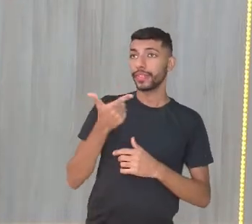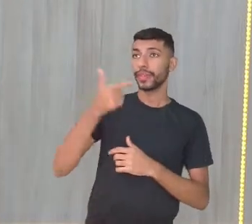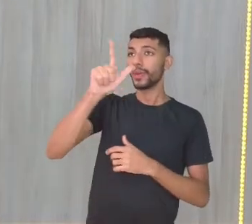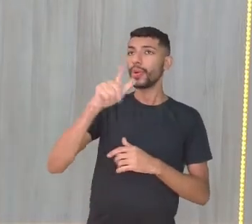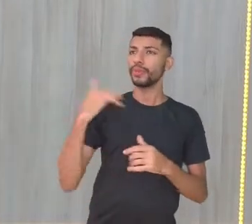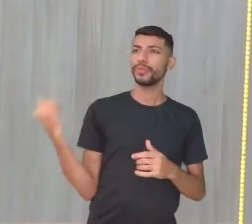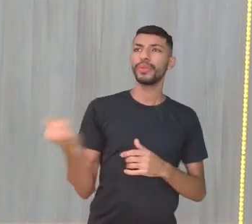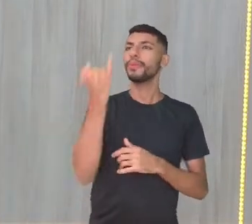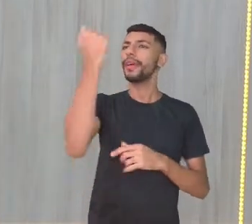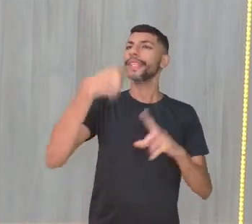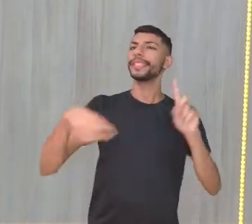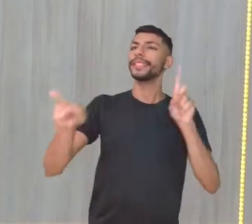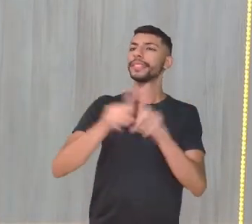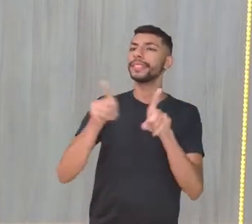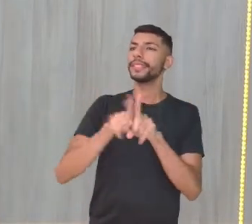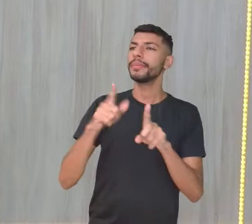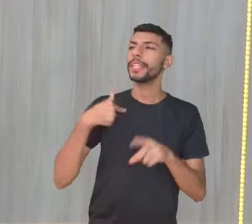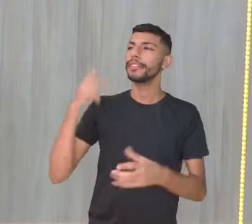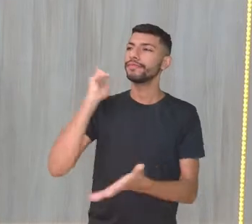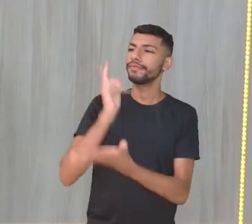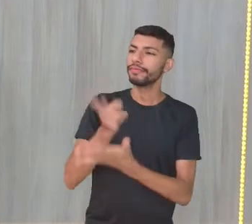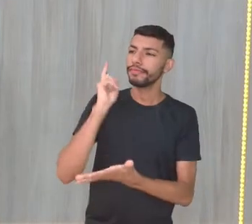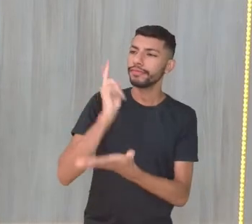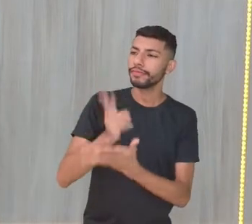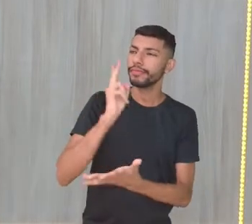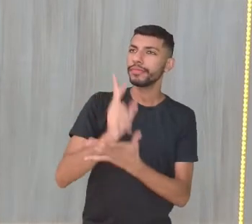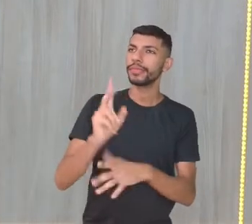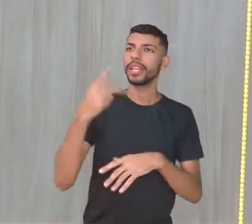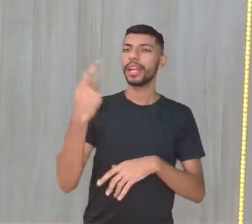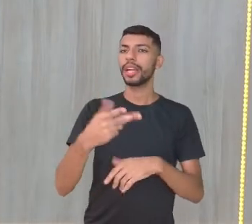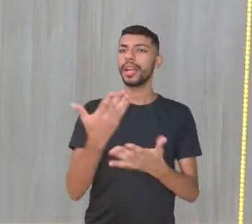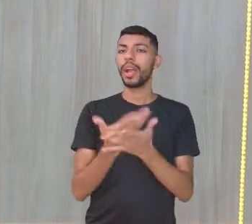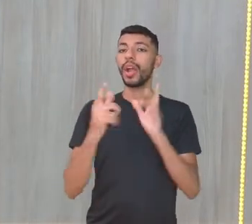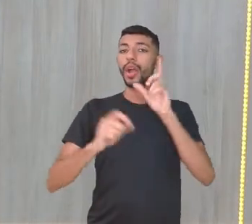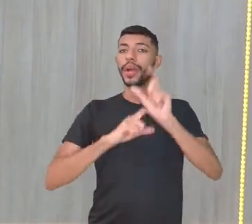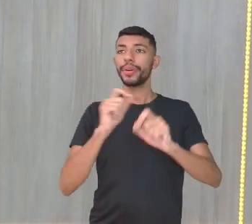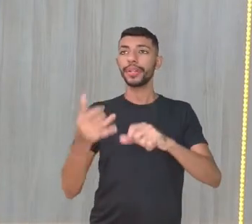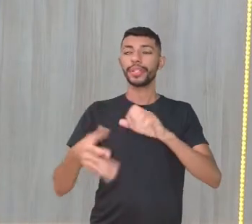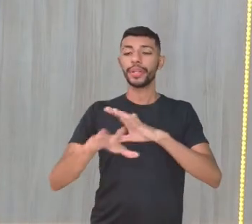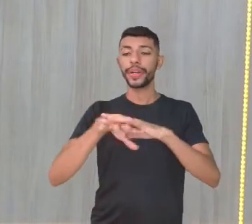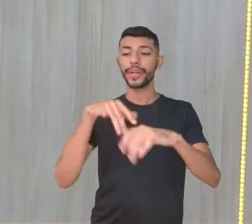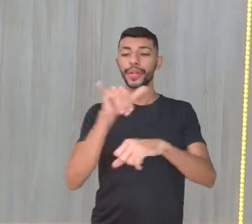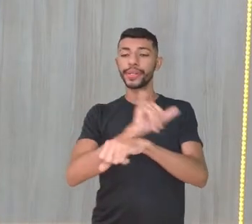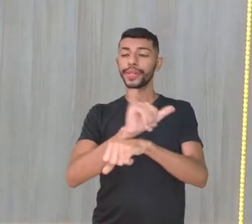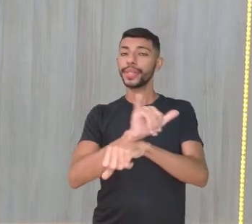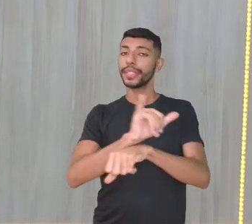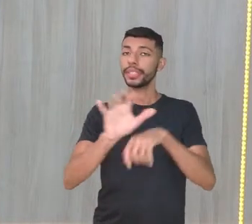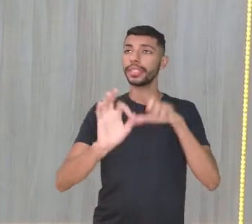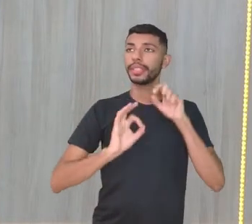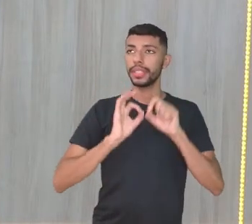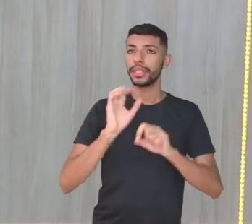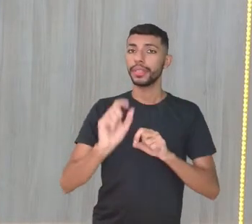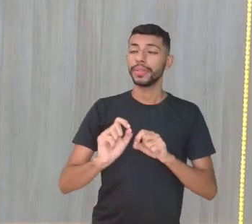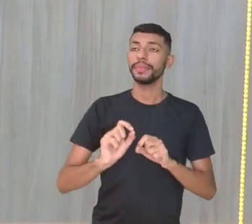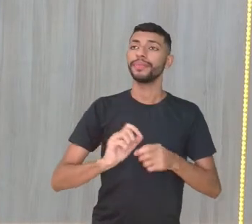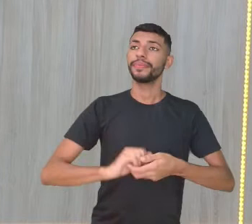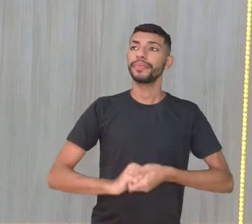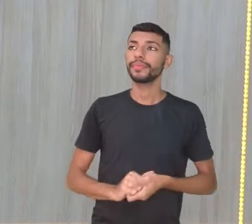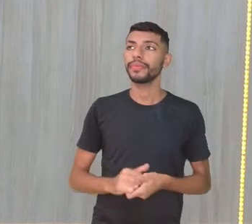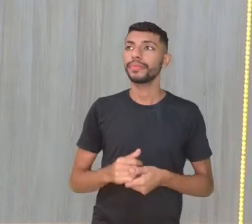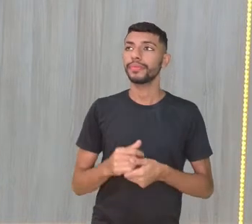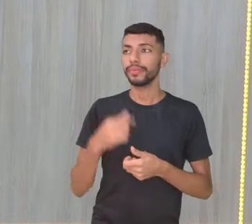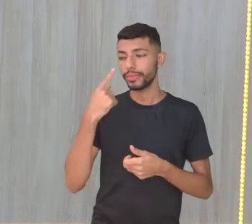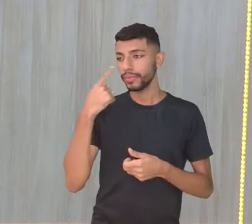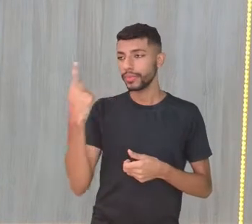bastante importante que eu sempre falo aqui nas nossas aulas é sobre o nosso canal no YouTube, certo? Então,